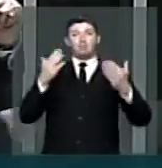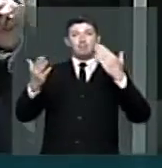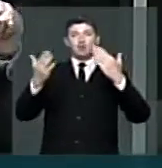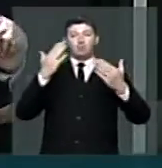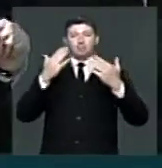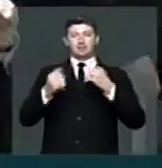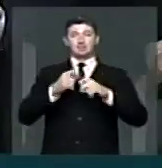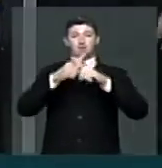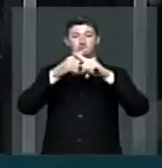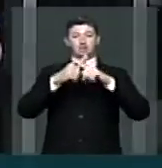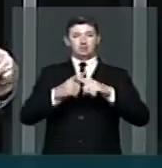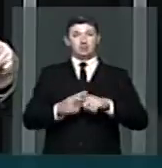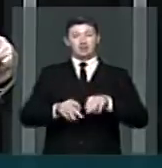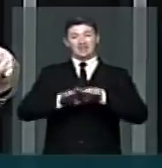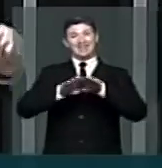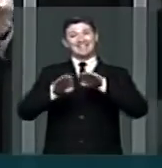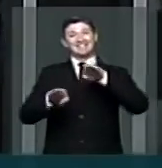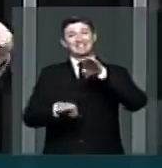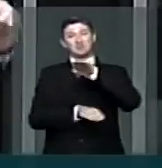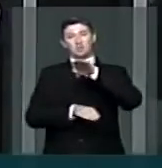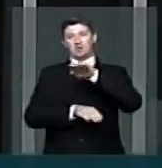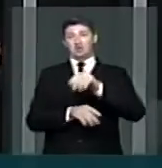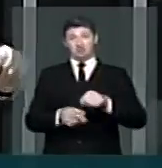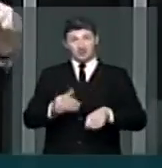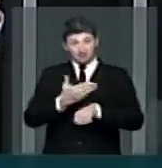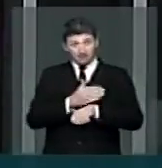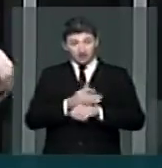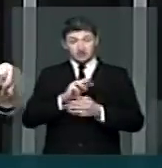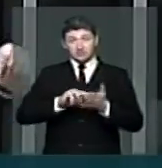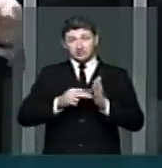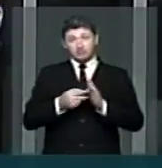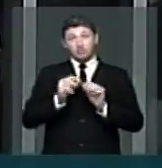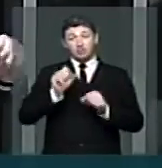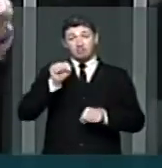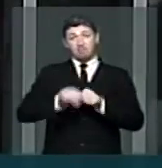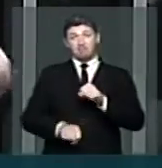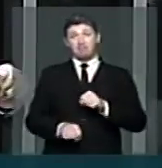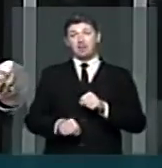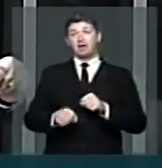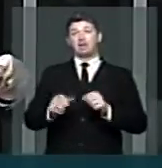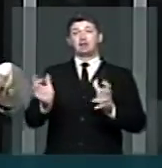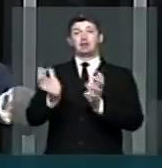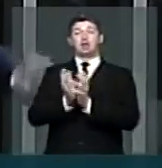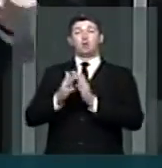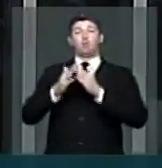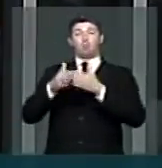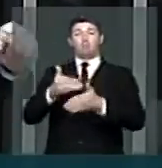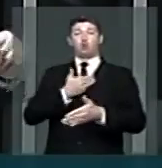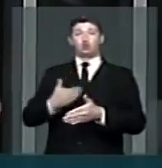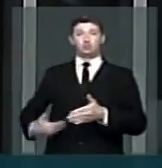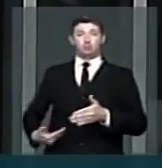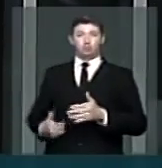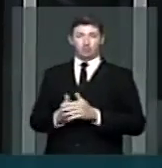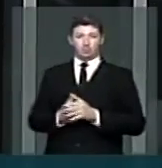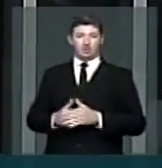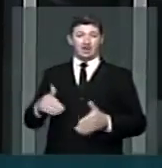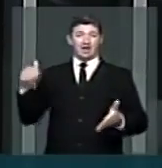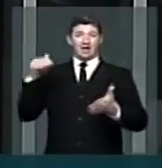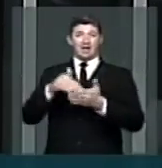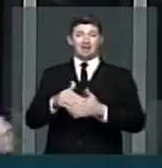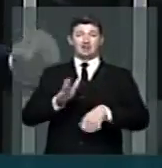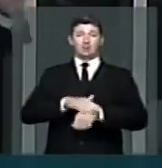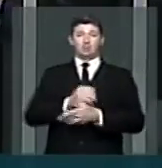uma competição desigual, que na prática significa matar a parte do porto público até que termine os prazos